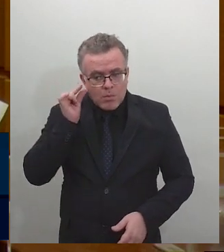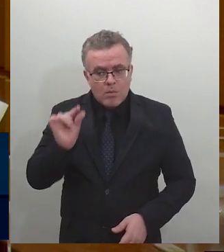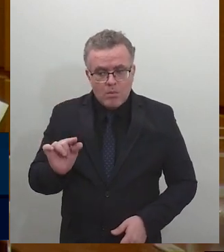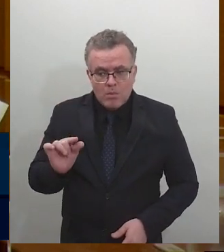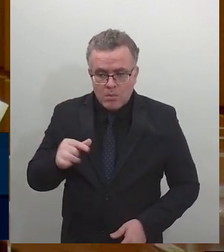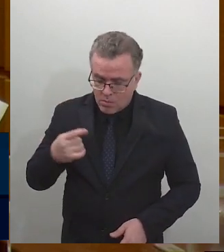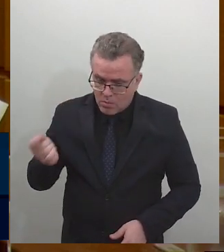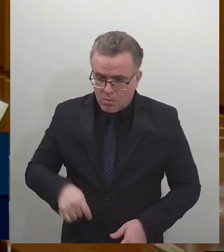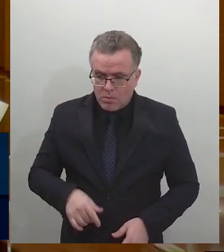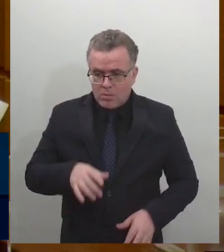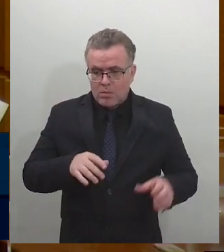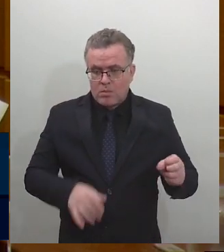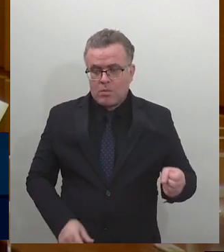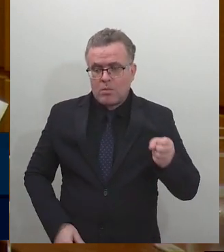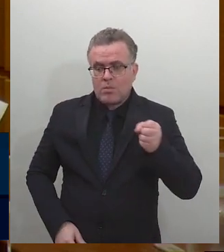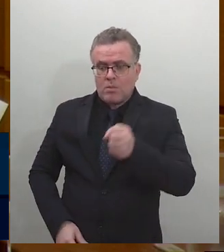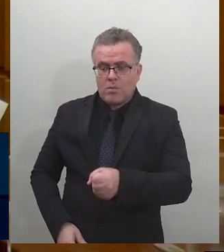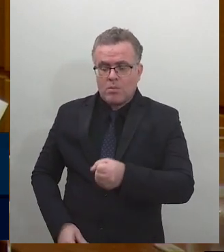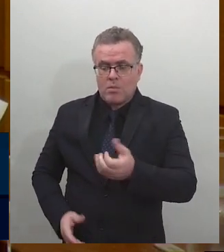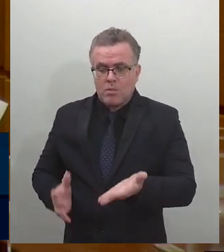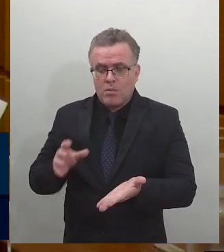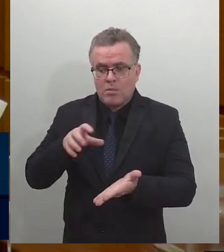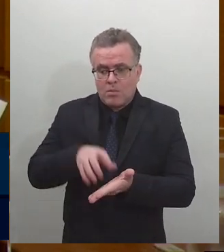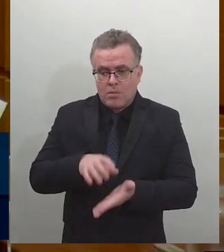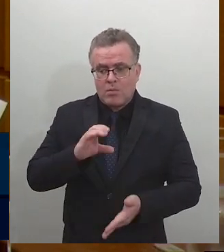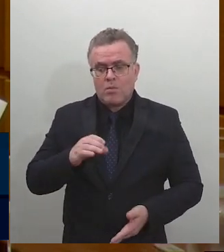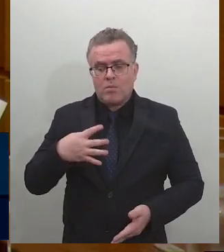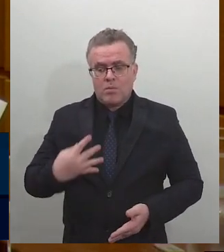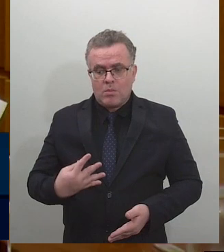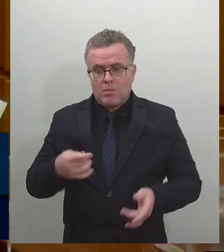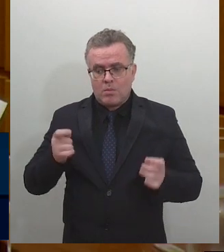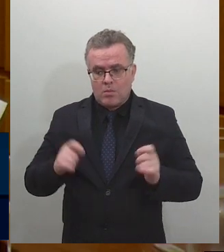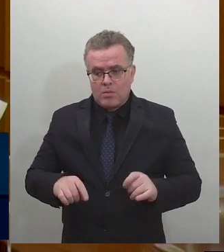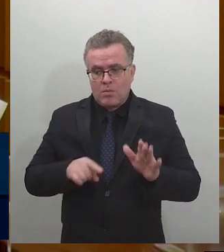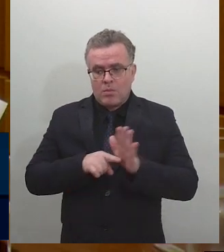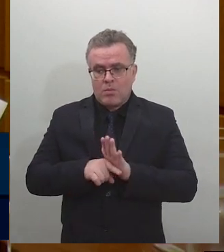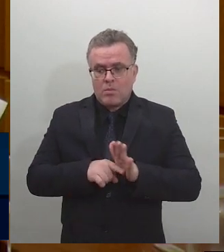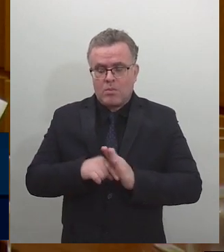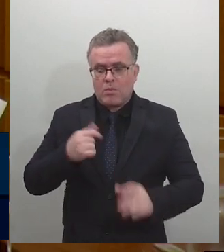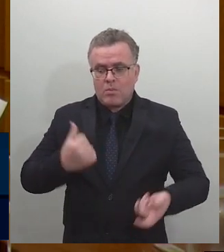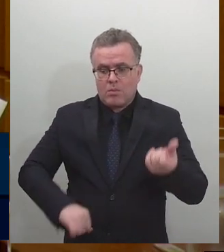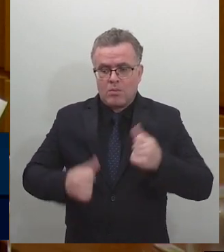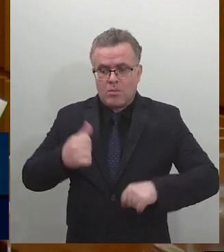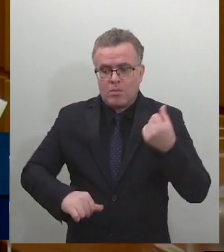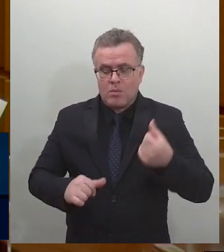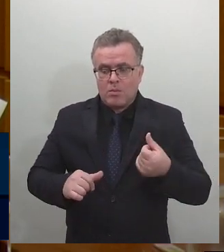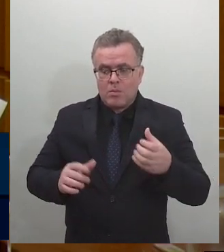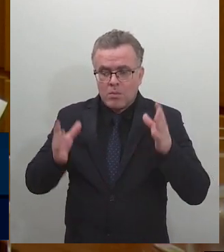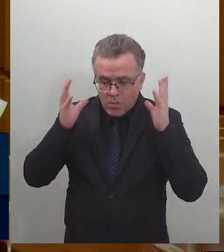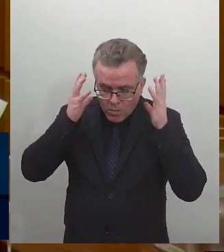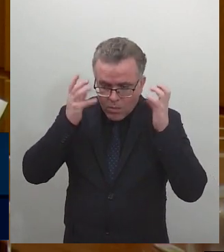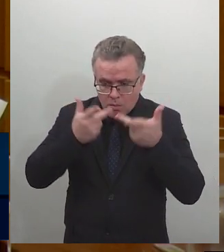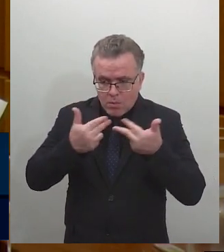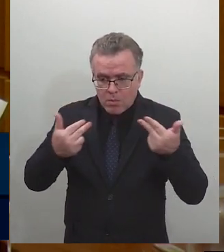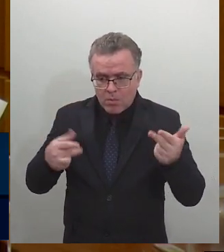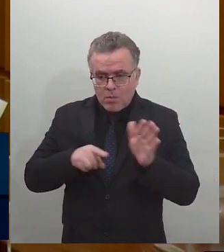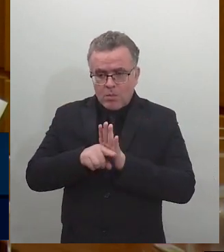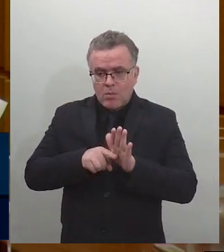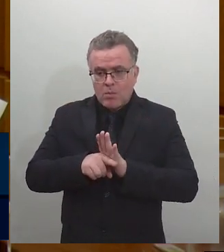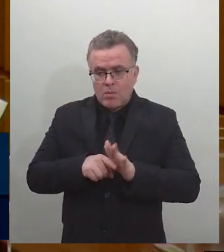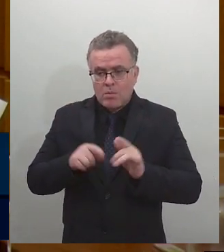estadual, eles vão passar pela avaliação audiológica completa. Aí vai ser constatada o tipo e o grau